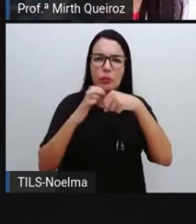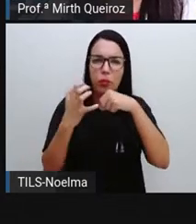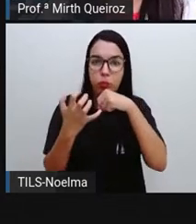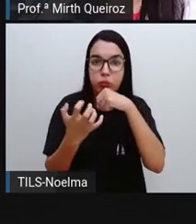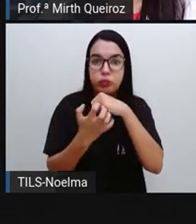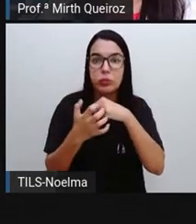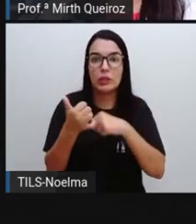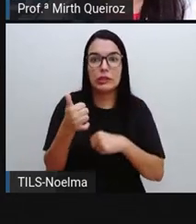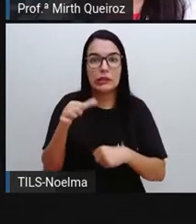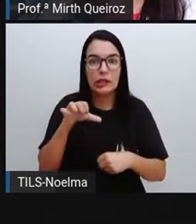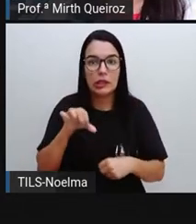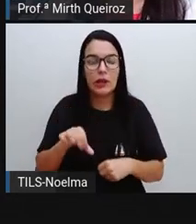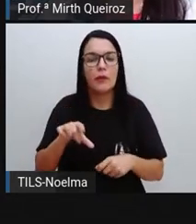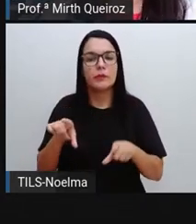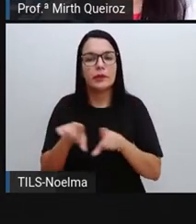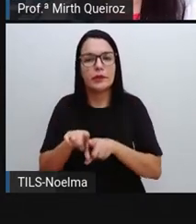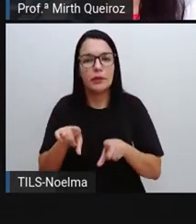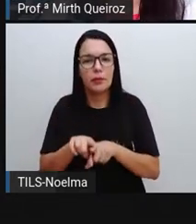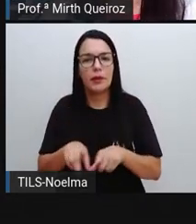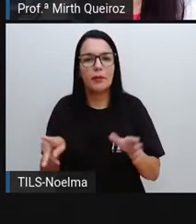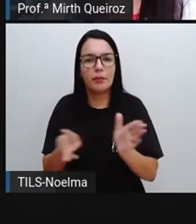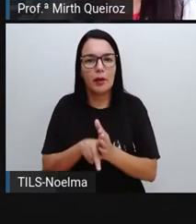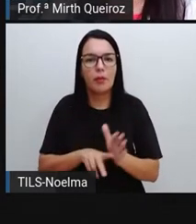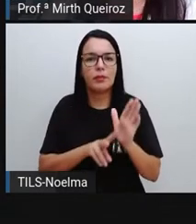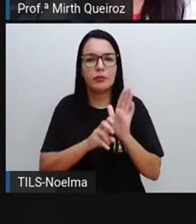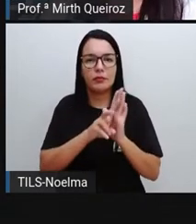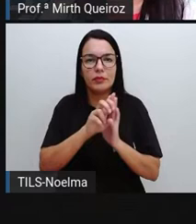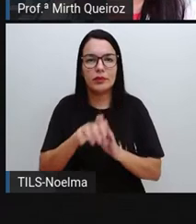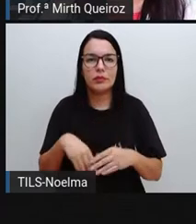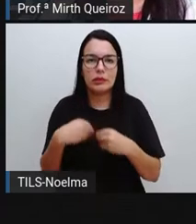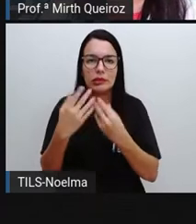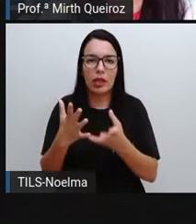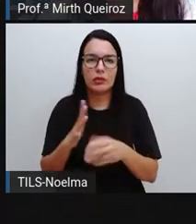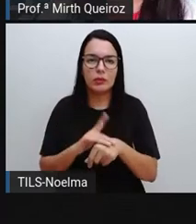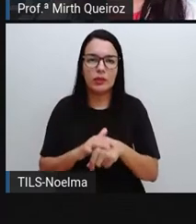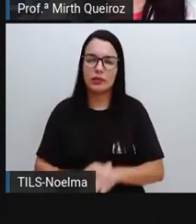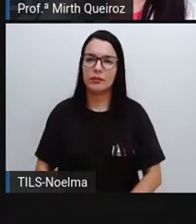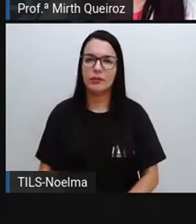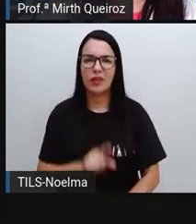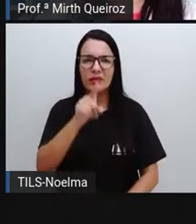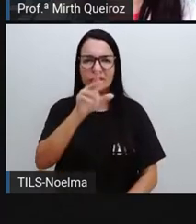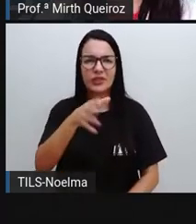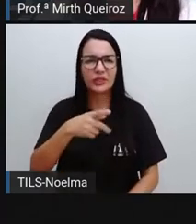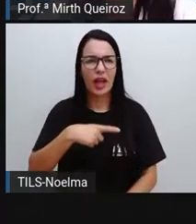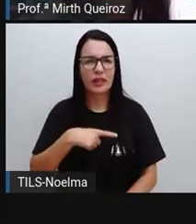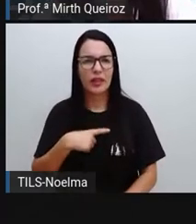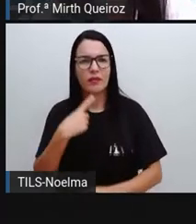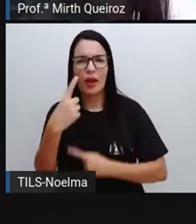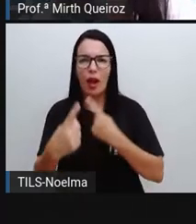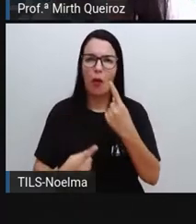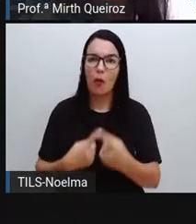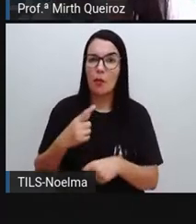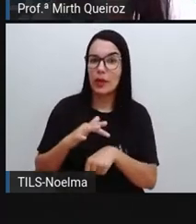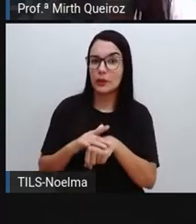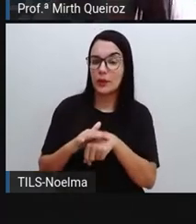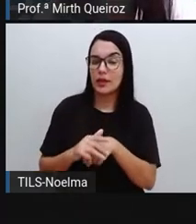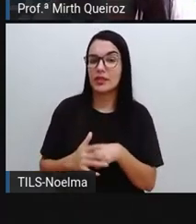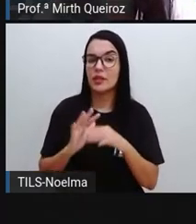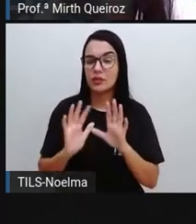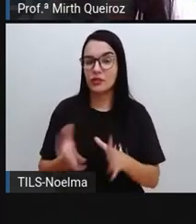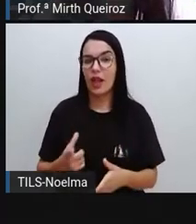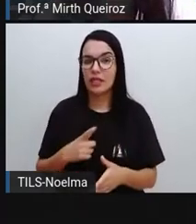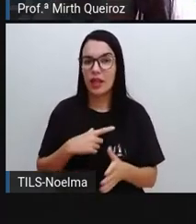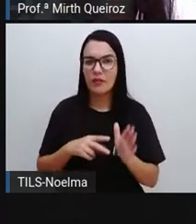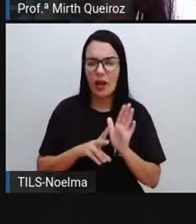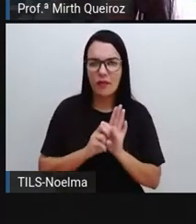COVID-19, são causados aí por vírus, certo? Você já teve alguma doença causada por vírus? Me diz